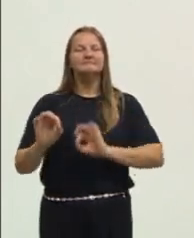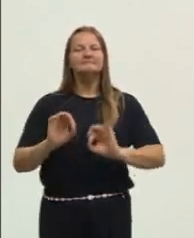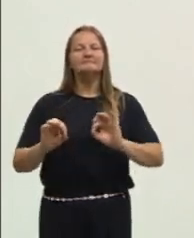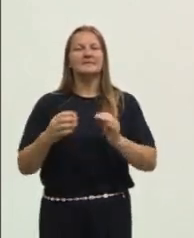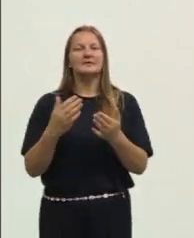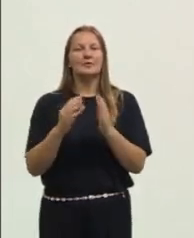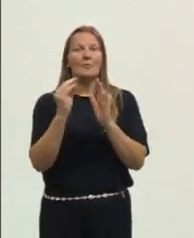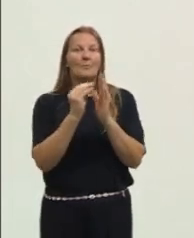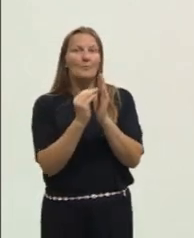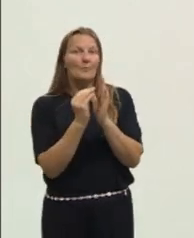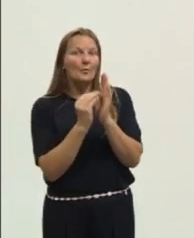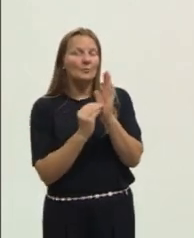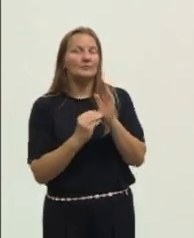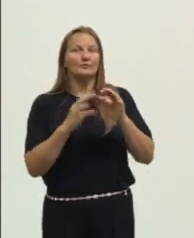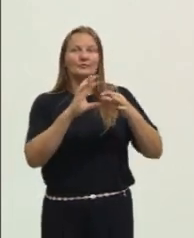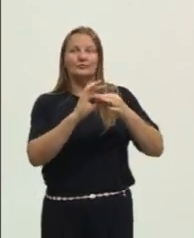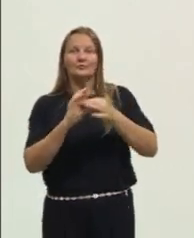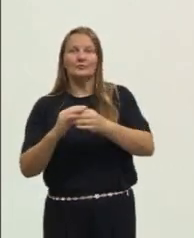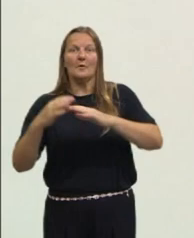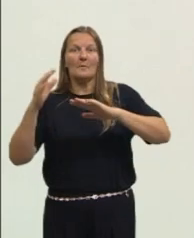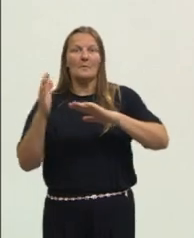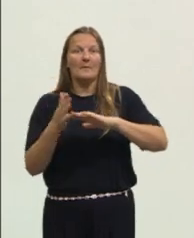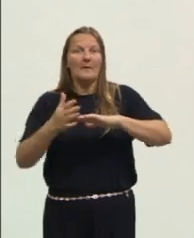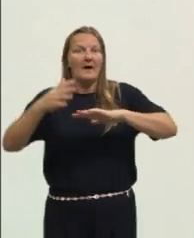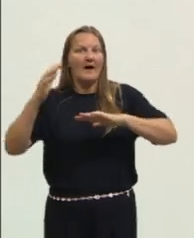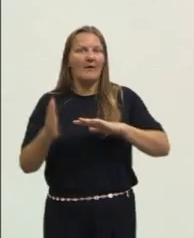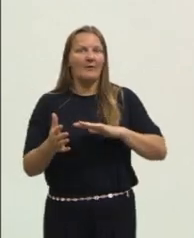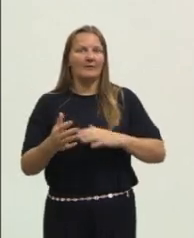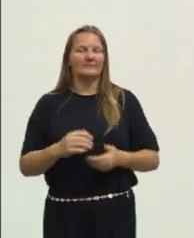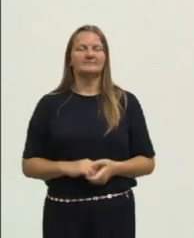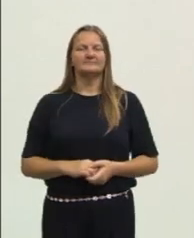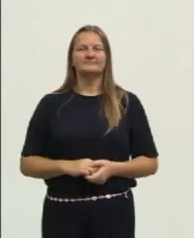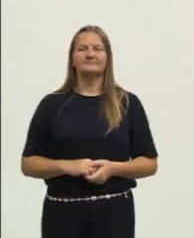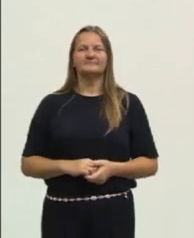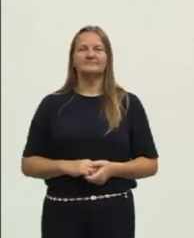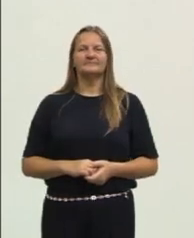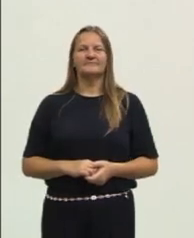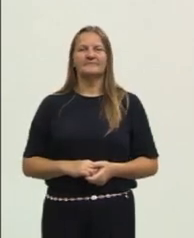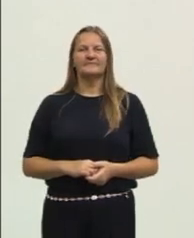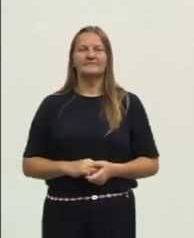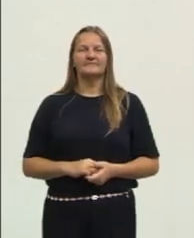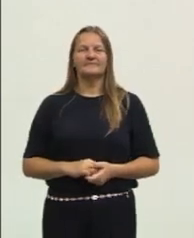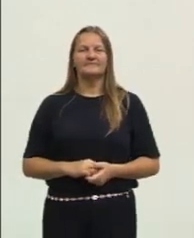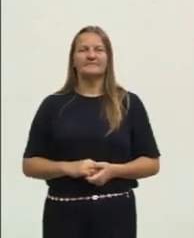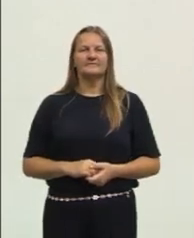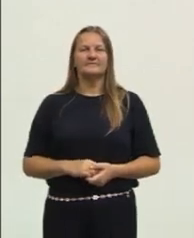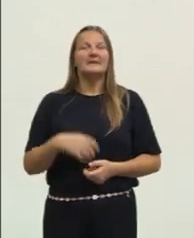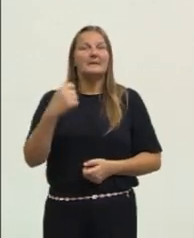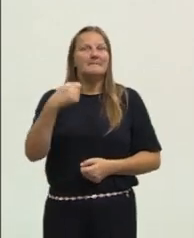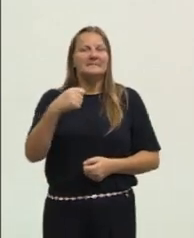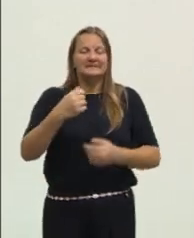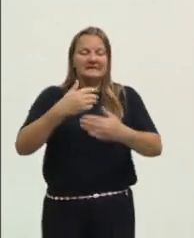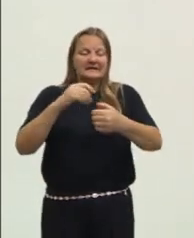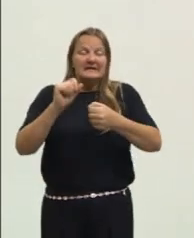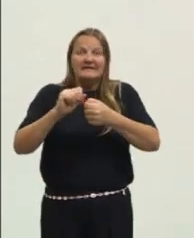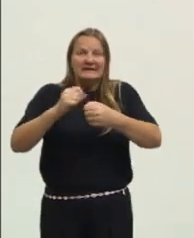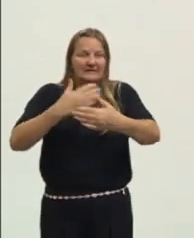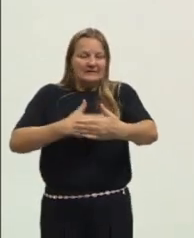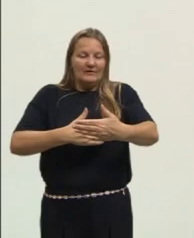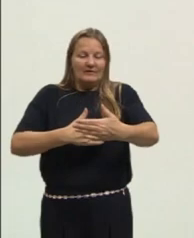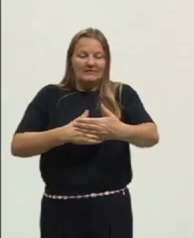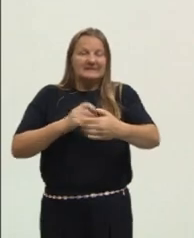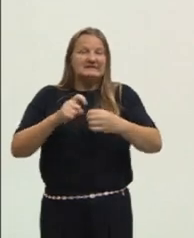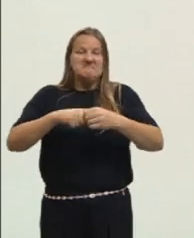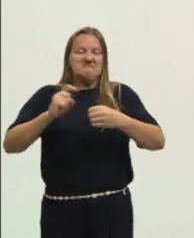contemporâneos que nem que nem os meus colegas falaram e não tem mais como a gente não fazer essa prova sem